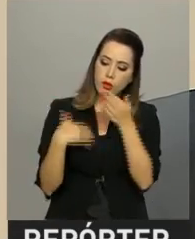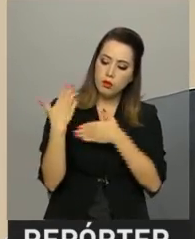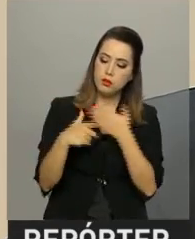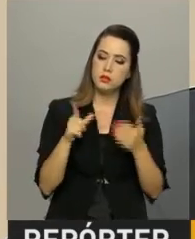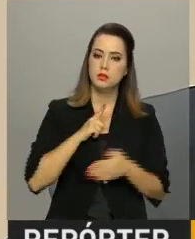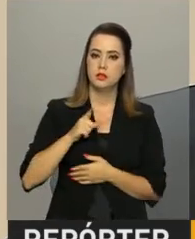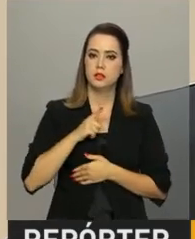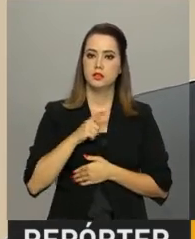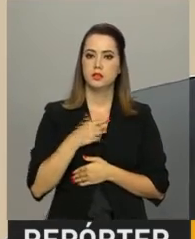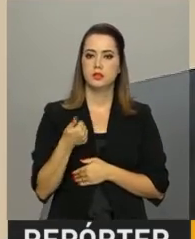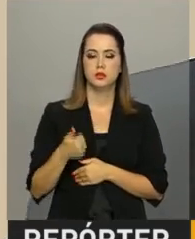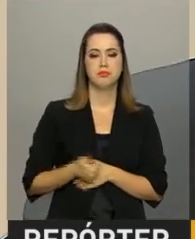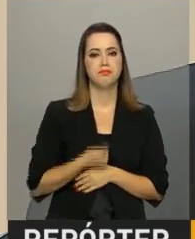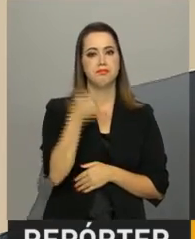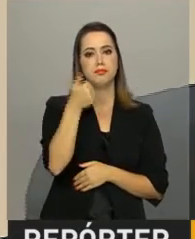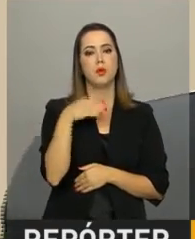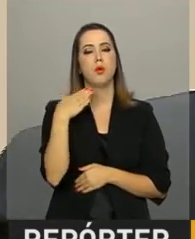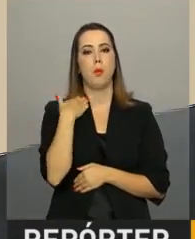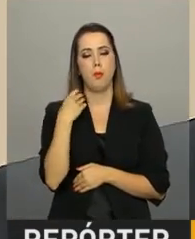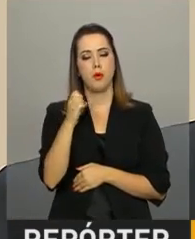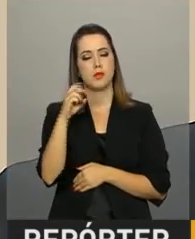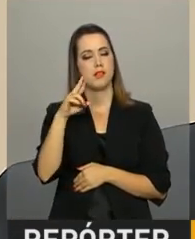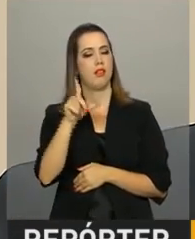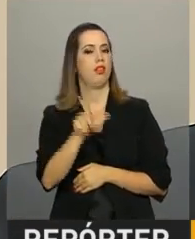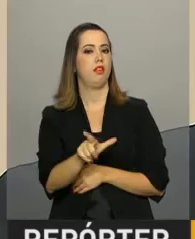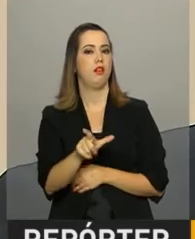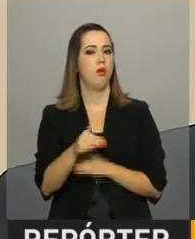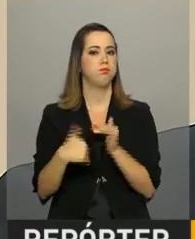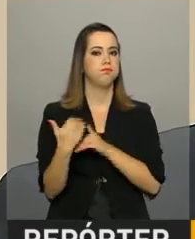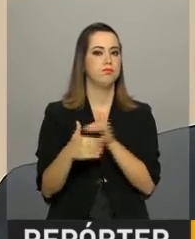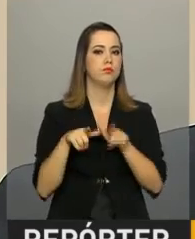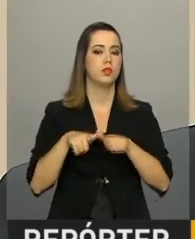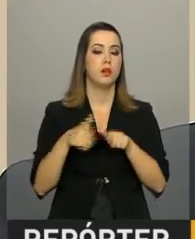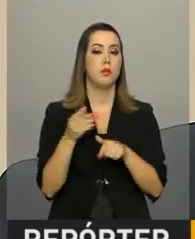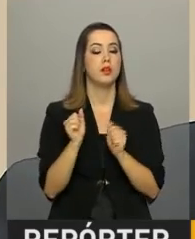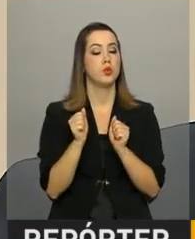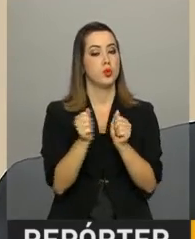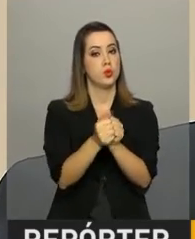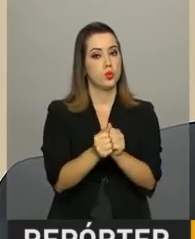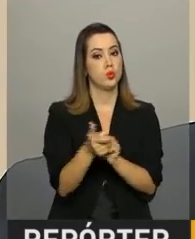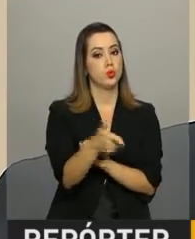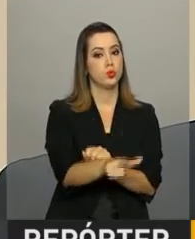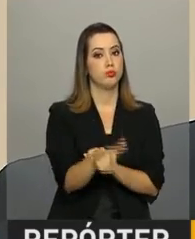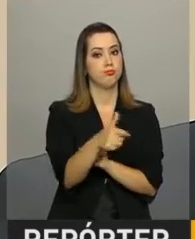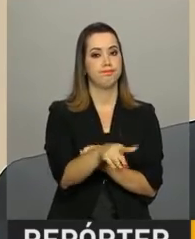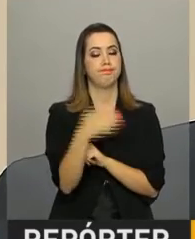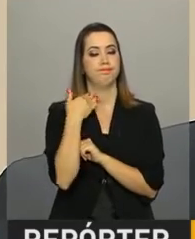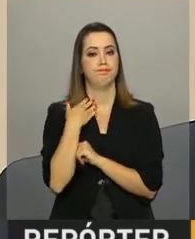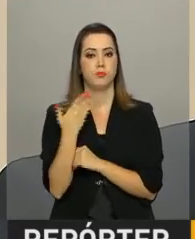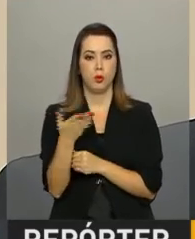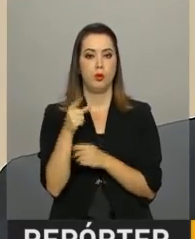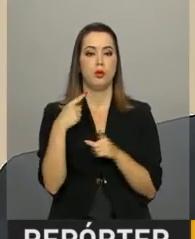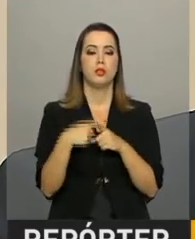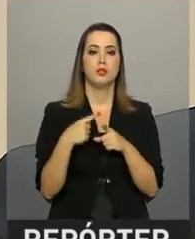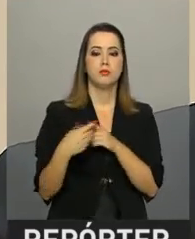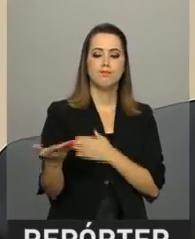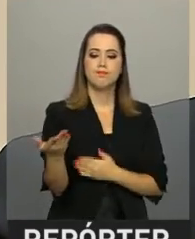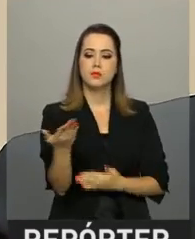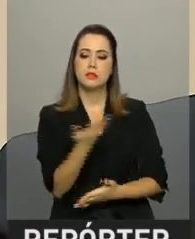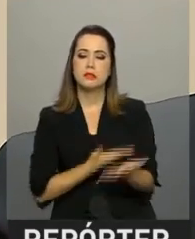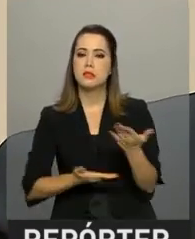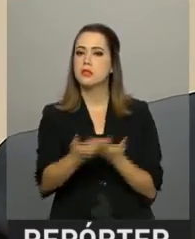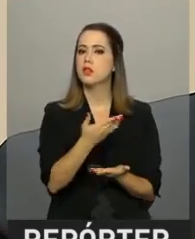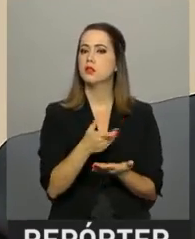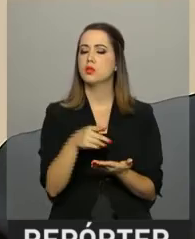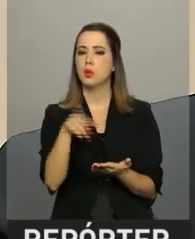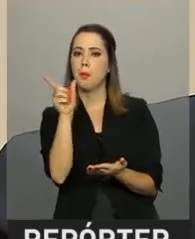tem se intensificado por parte do Banco Central a ação junto às instituições financeiras para que esse relacionamento seja um relacionamento de